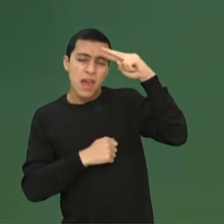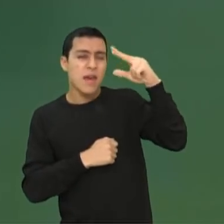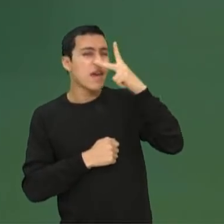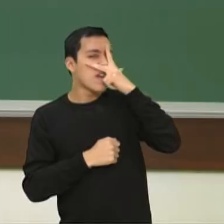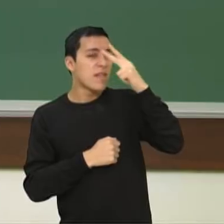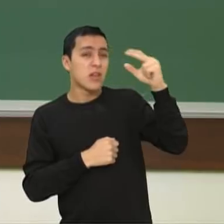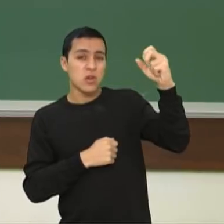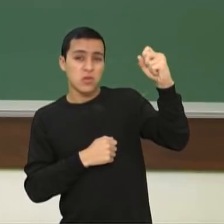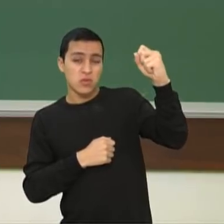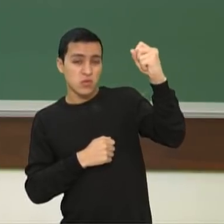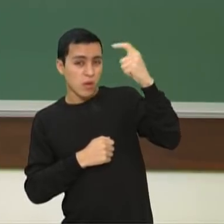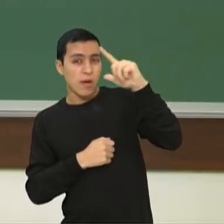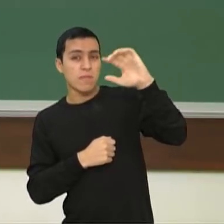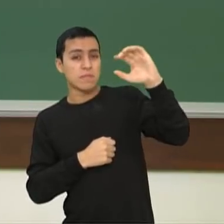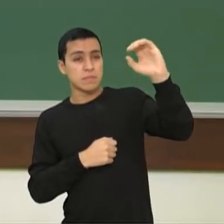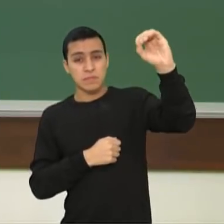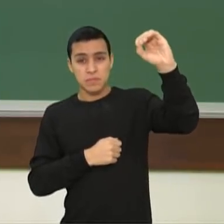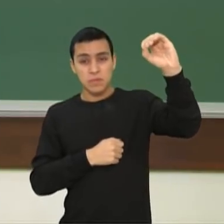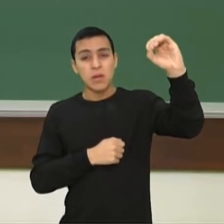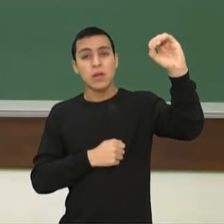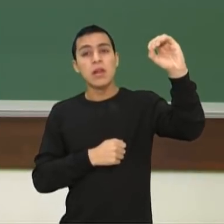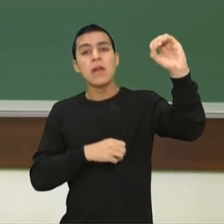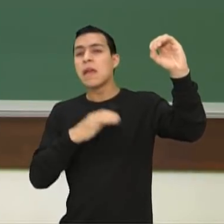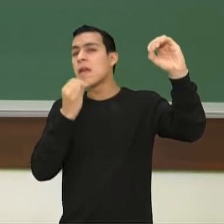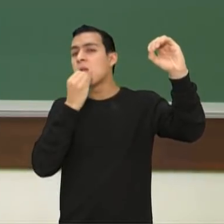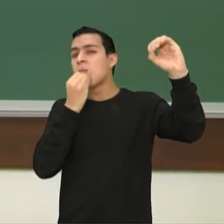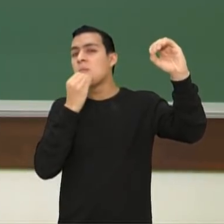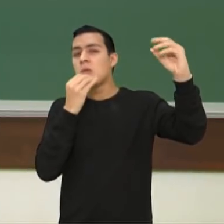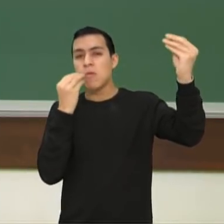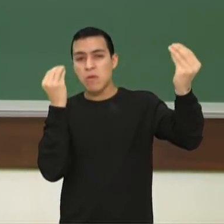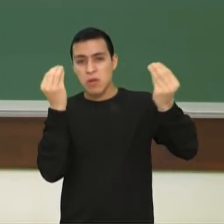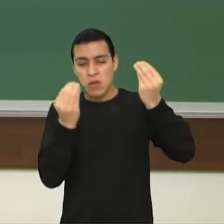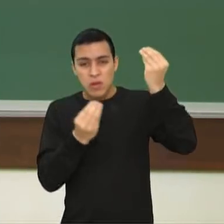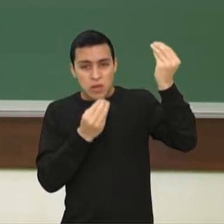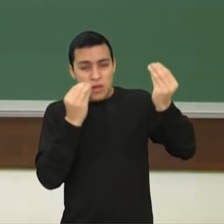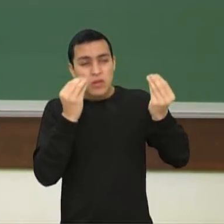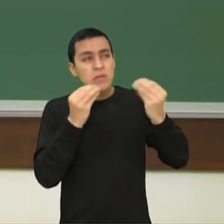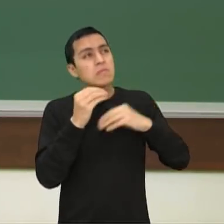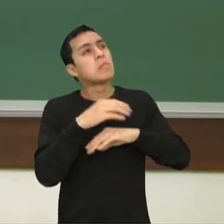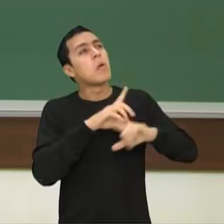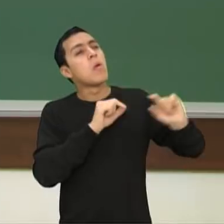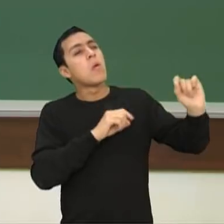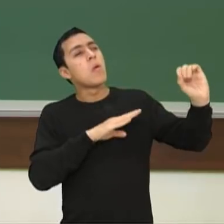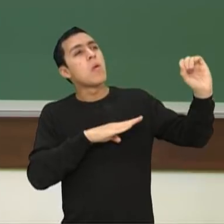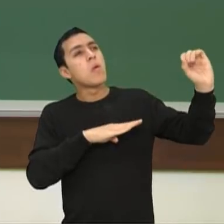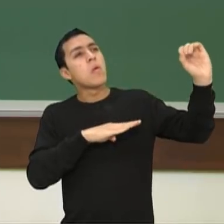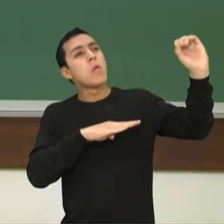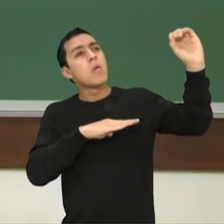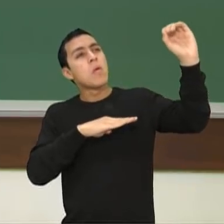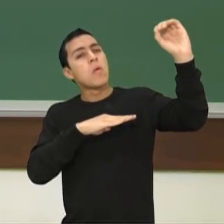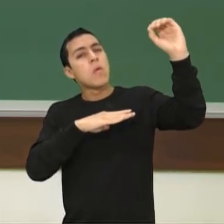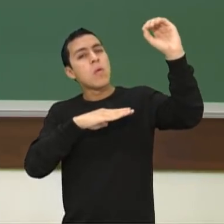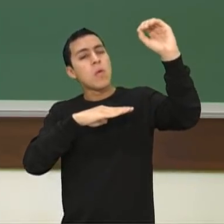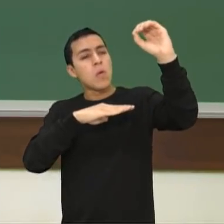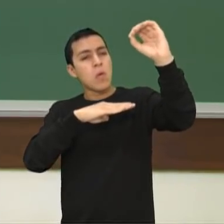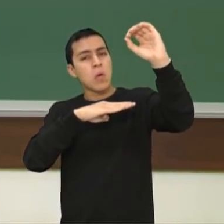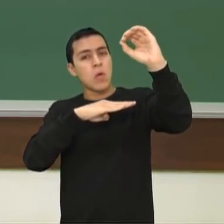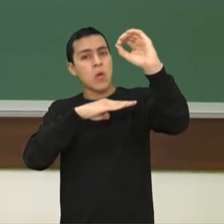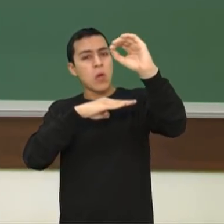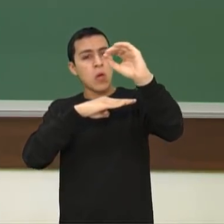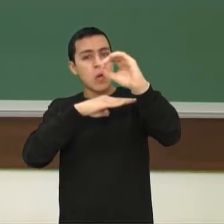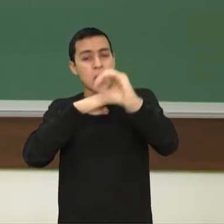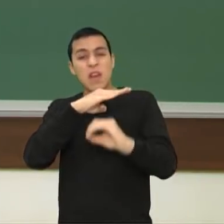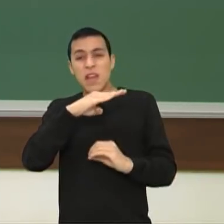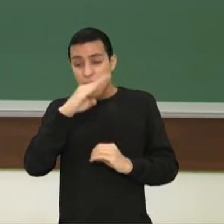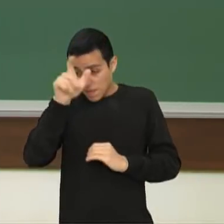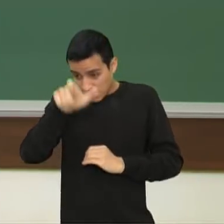Se eu olho para o céu diurno, por exemplo, eu observo aquele movimento do Sol. E